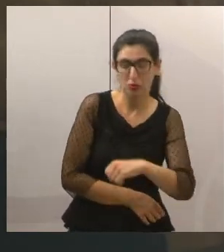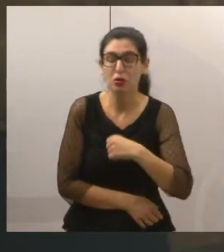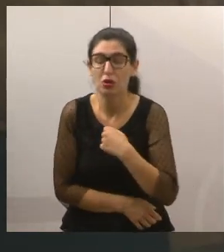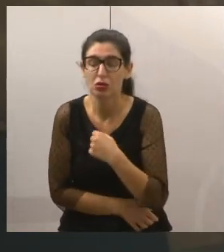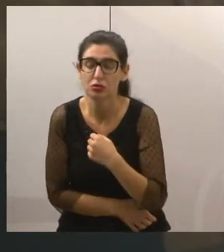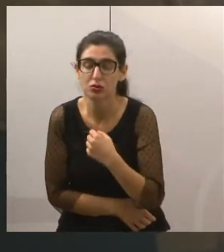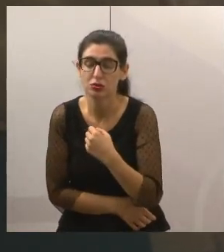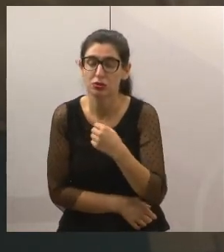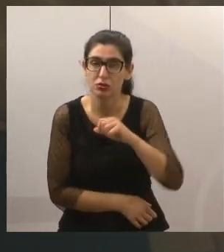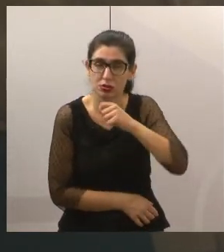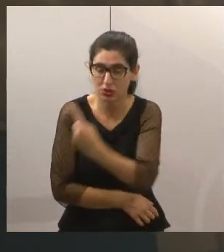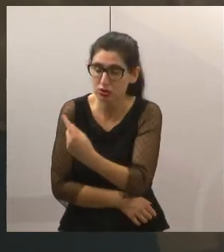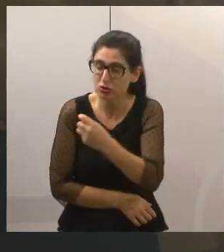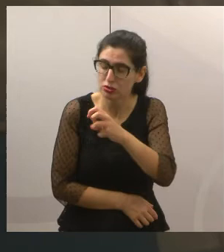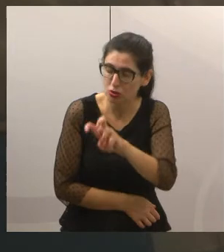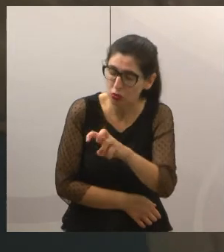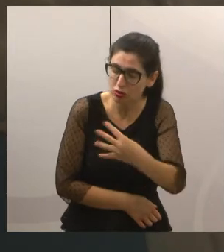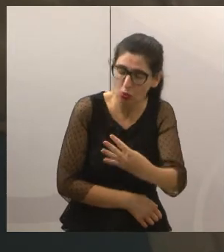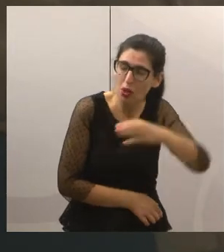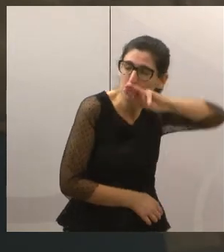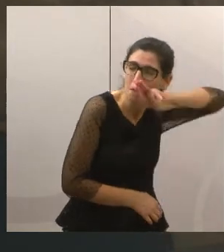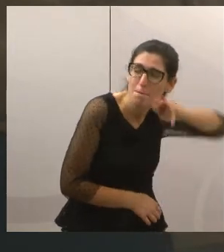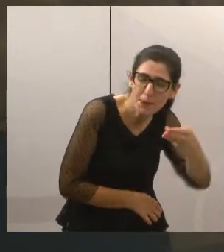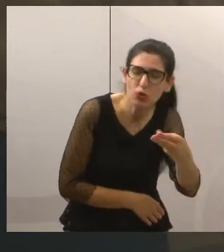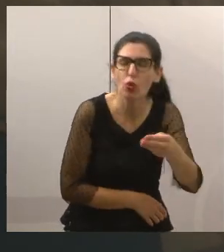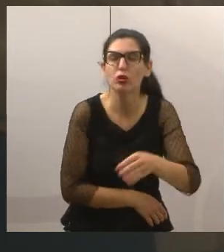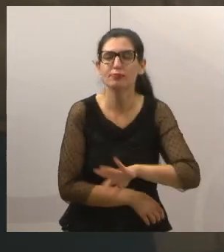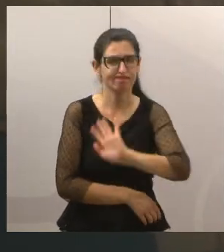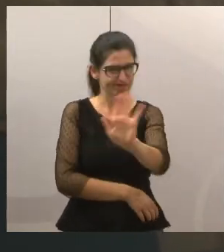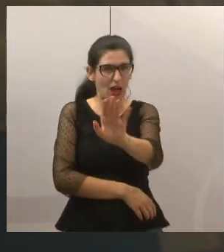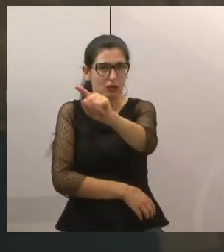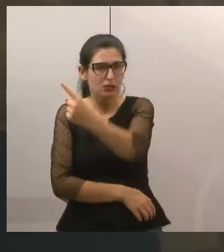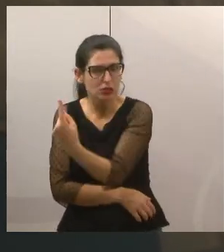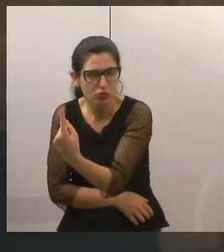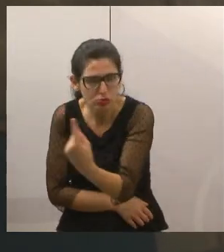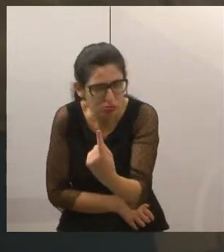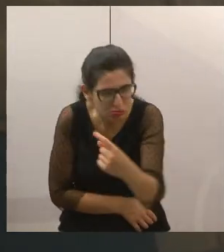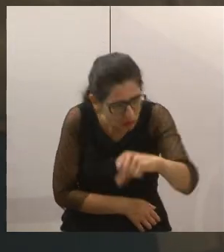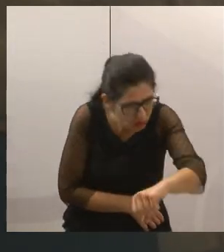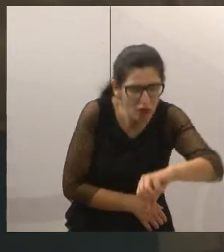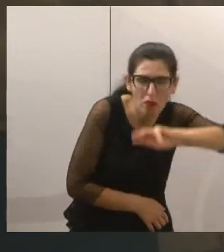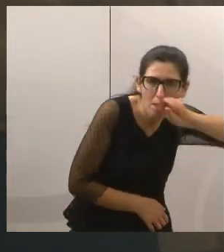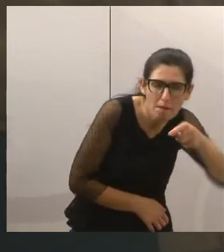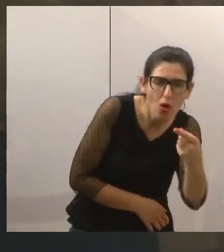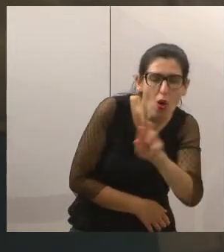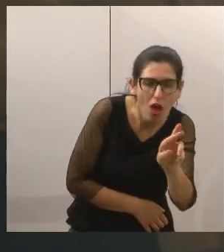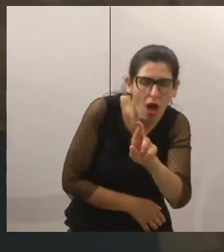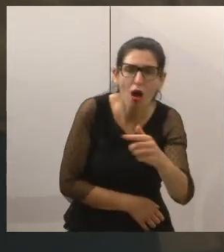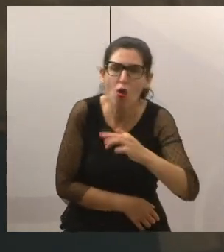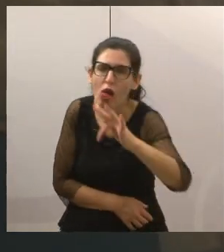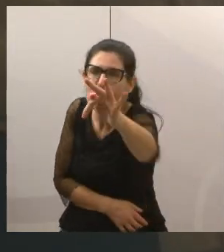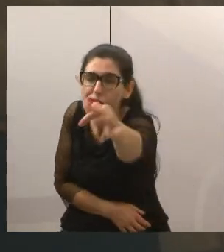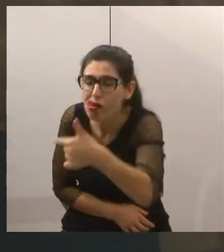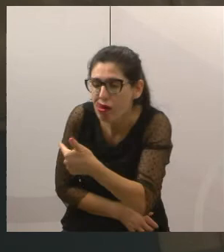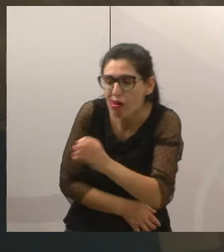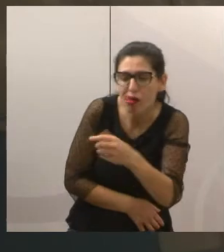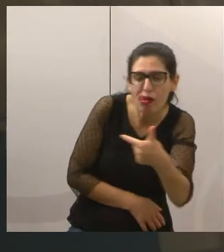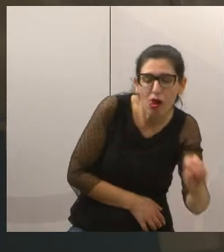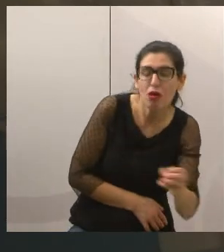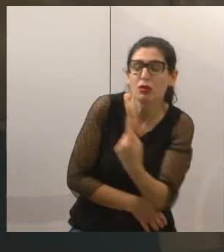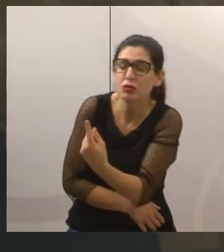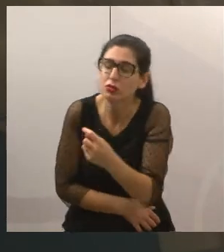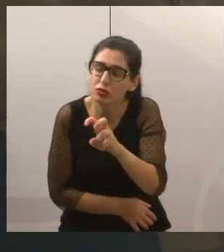154 milhões, vamos arredondar aqui para 119 mil reais. E para 2020 a previsão é de